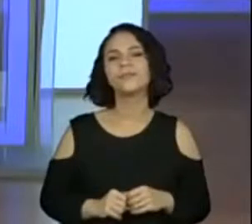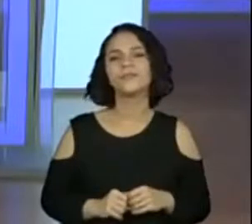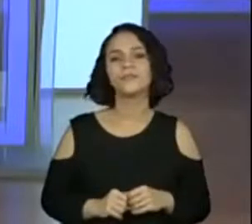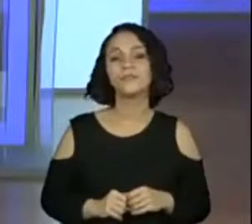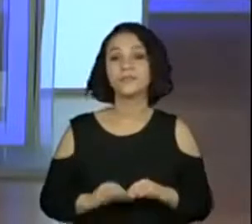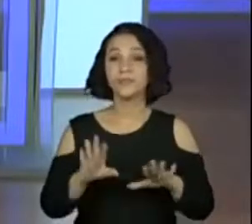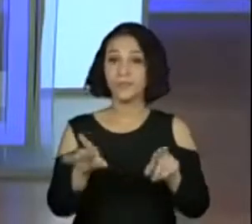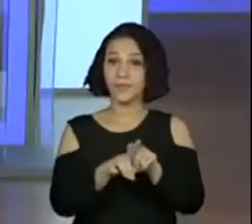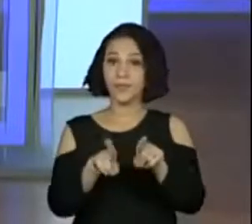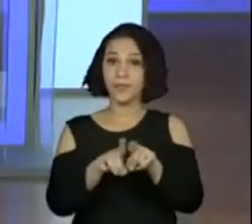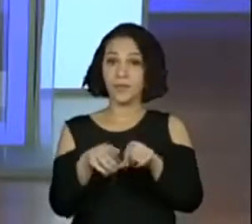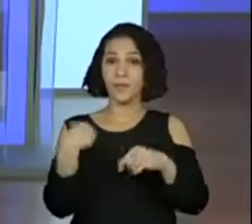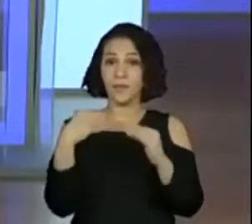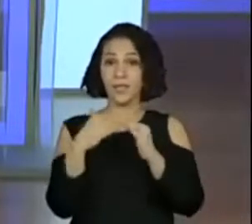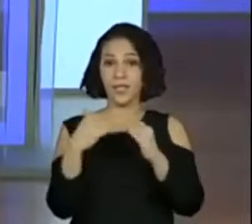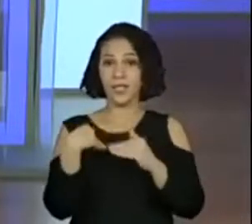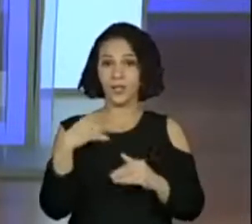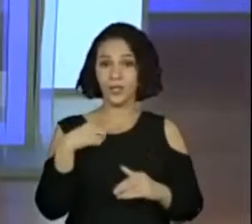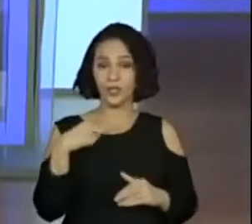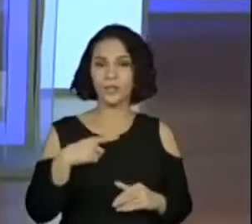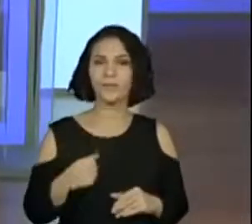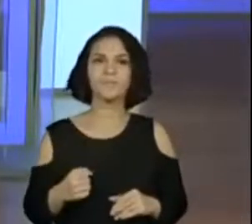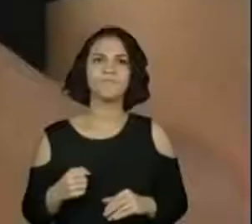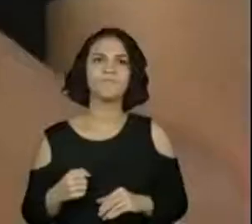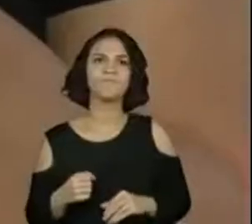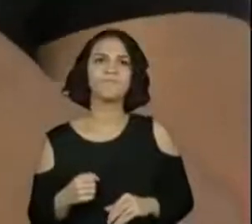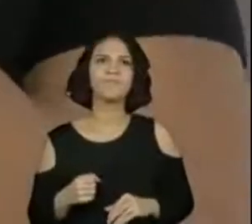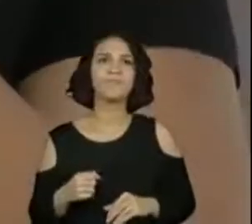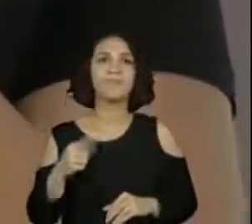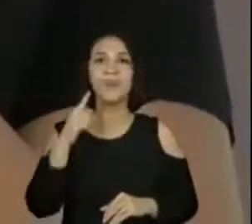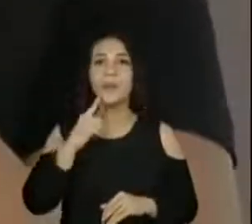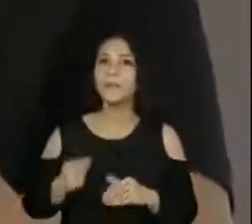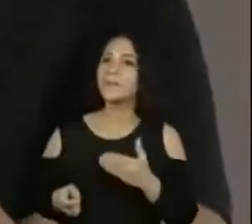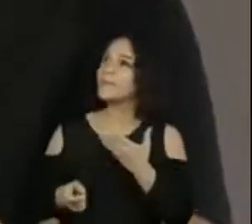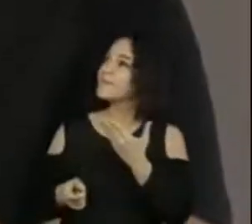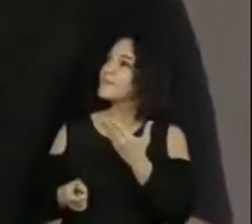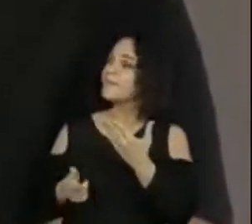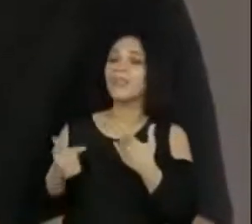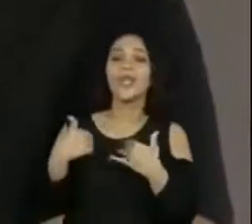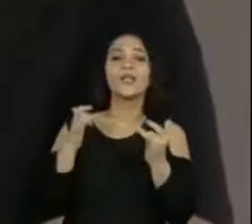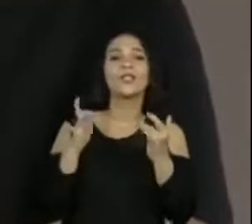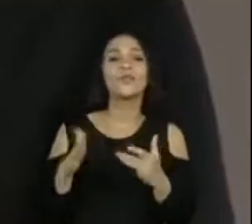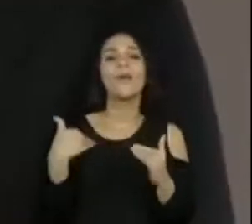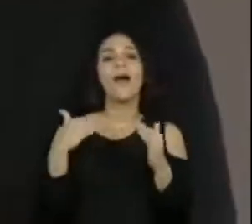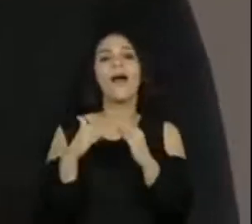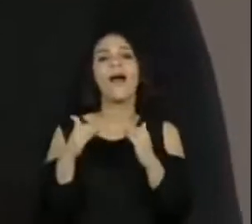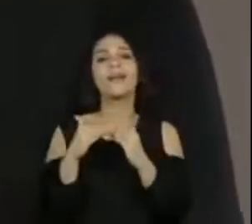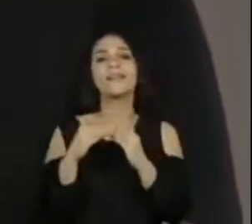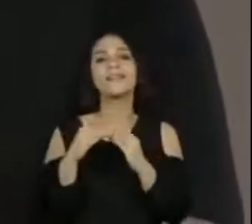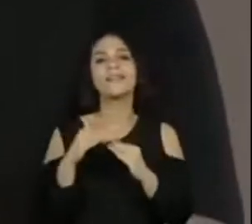Eu também tinha na minha casa, pode ser com cartolina. Mas aí eu tinha esse pedaço de